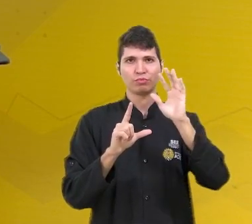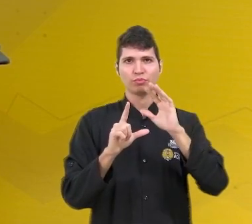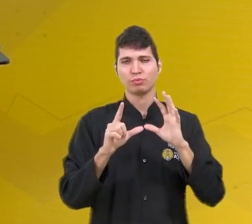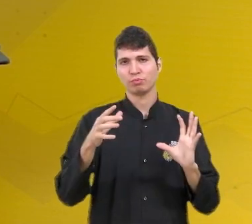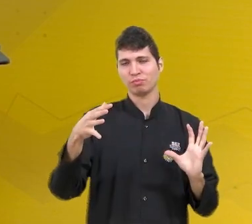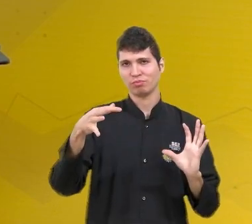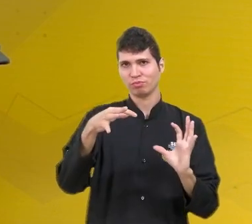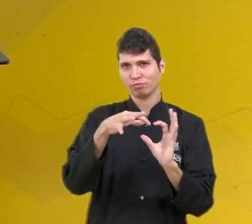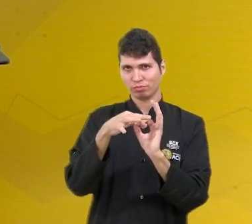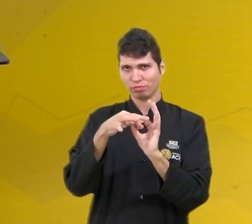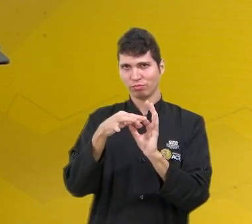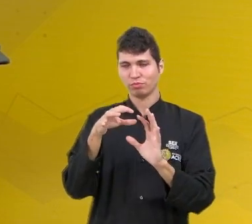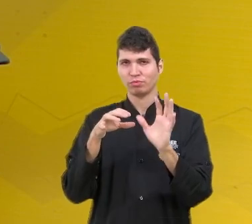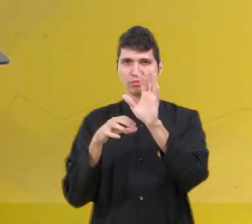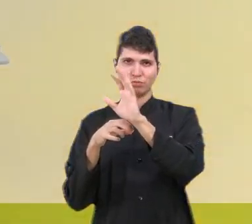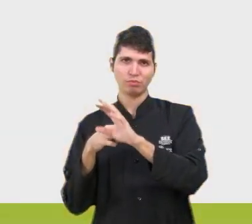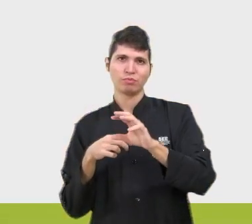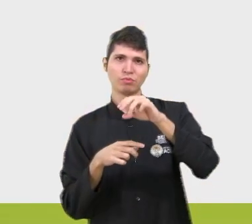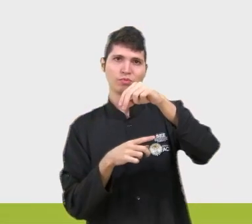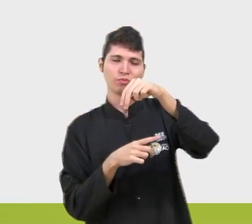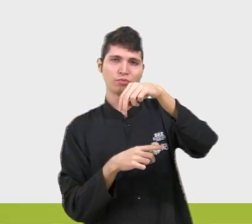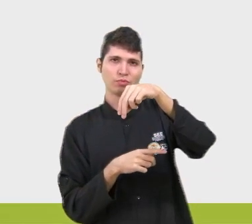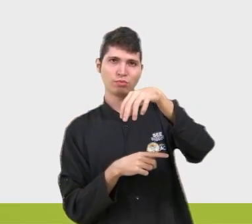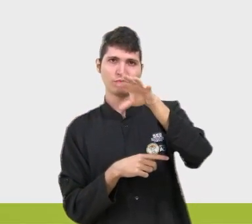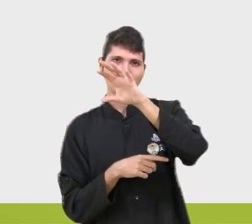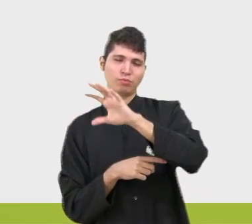Nordeste. Vamos para a próxima.